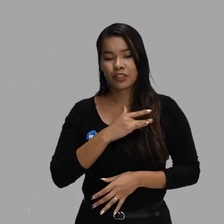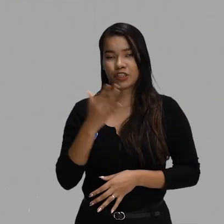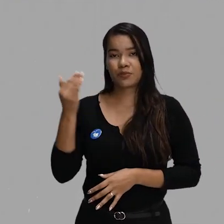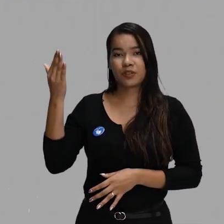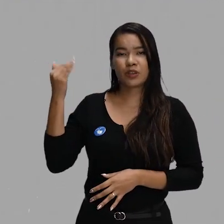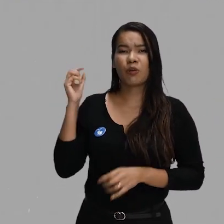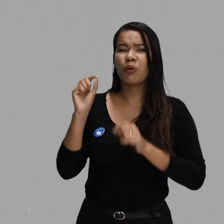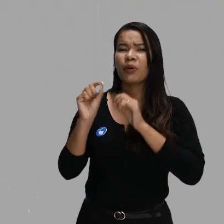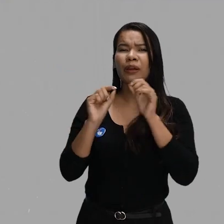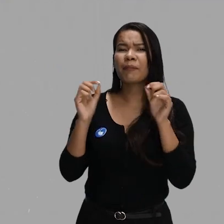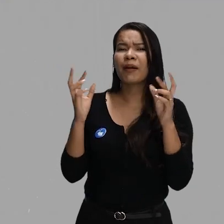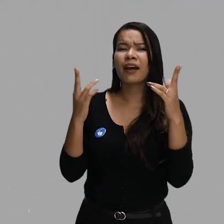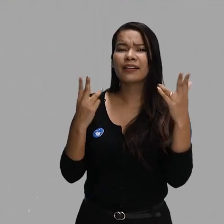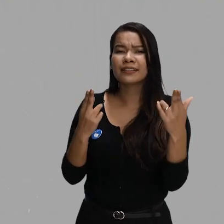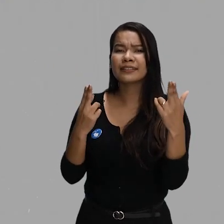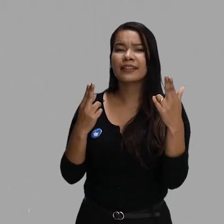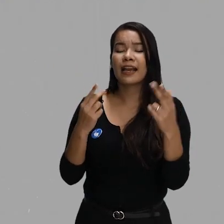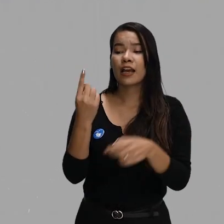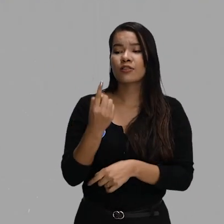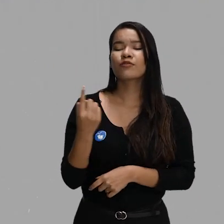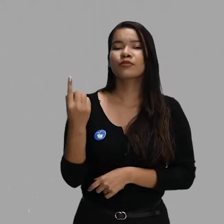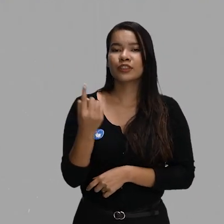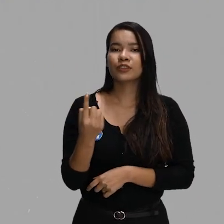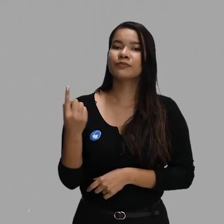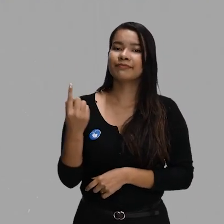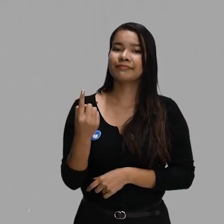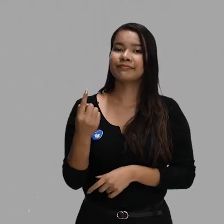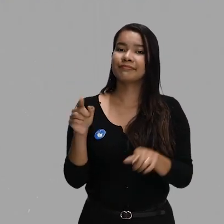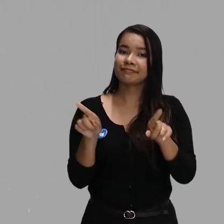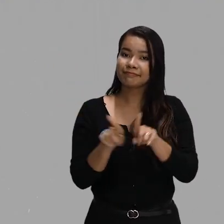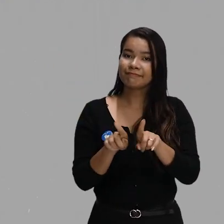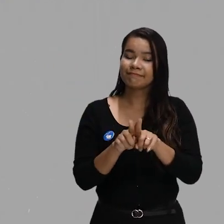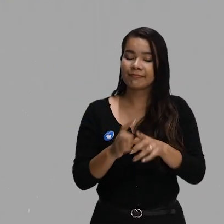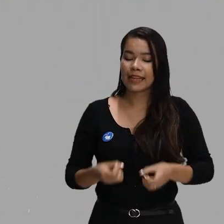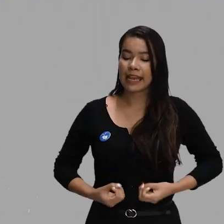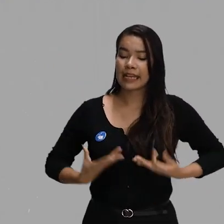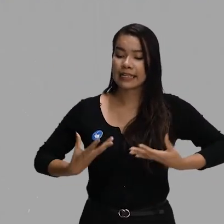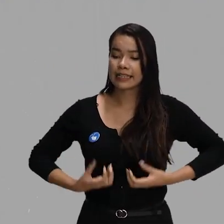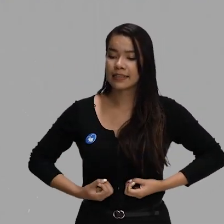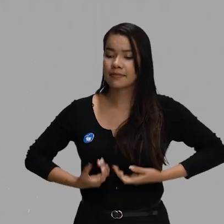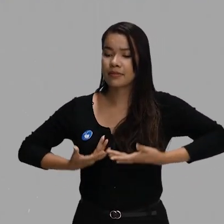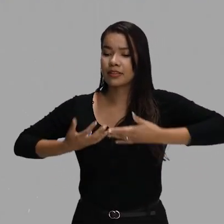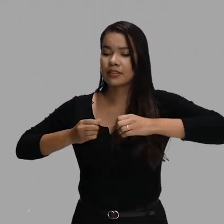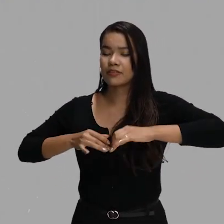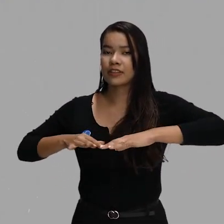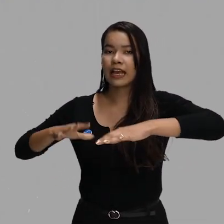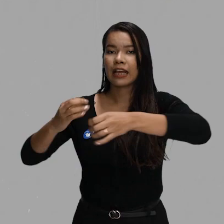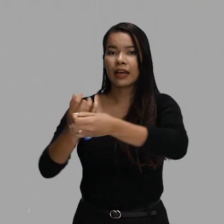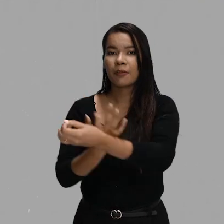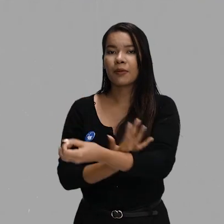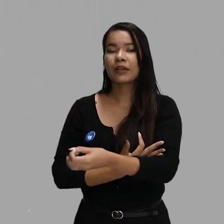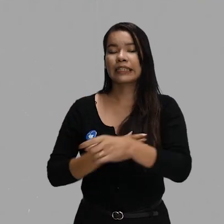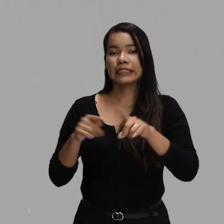que casa? Essa subjetividade, essa expressividade das emoções e também a